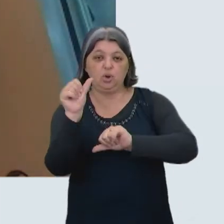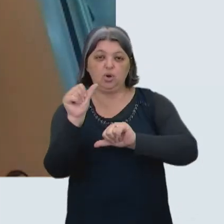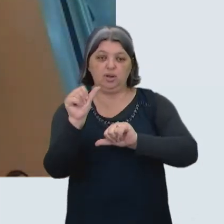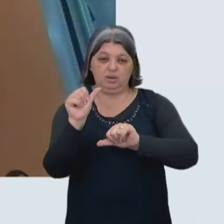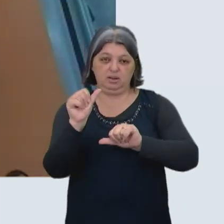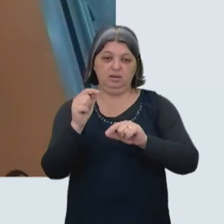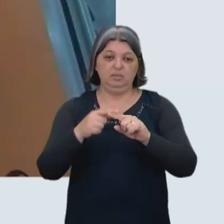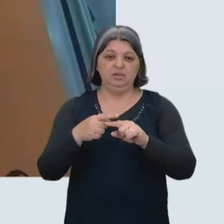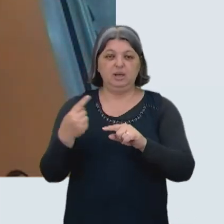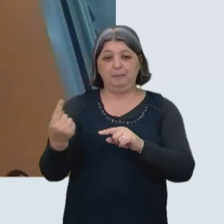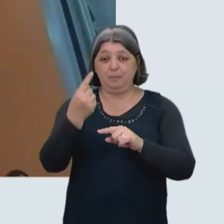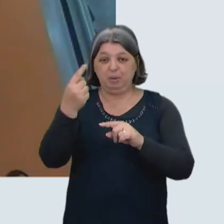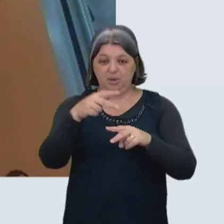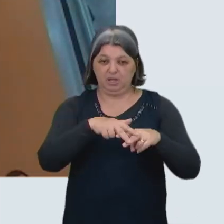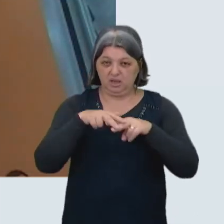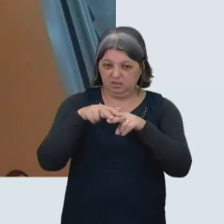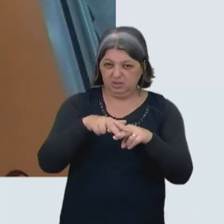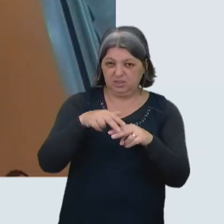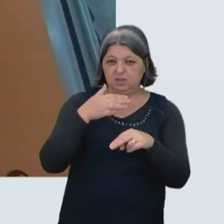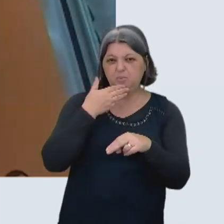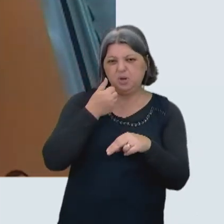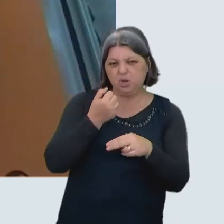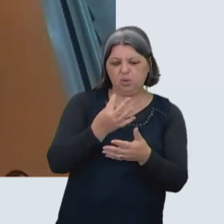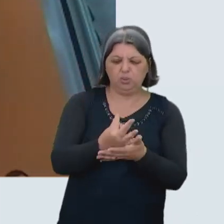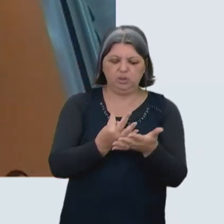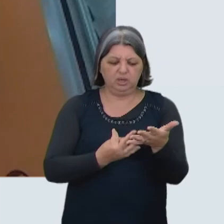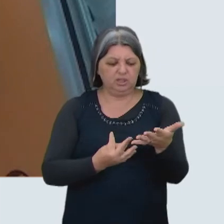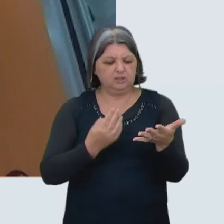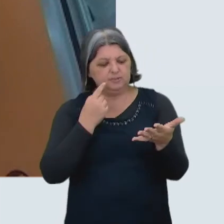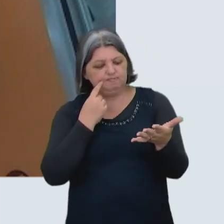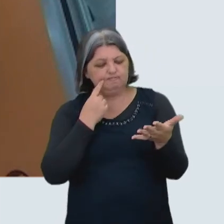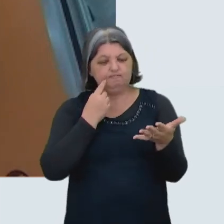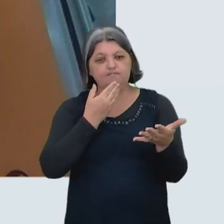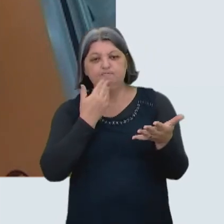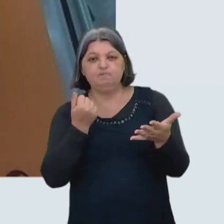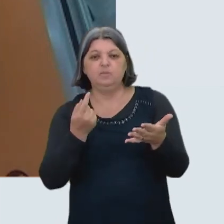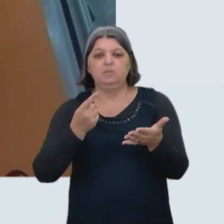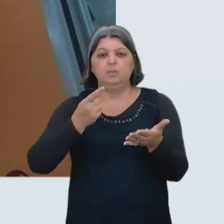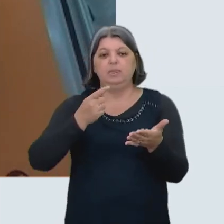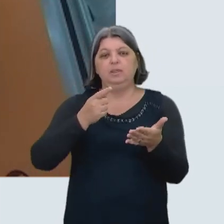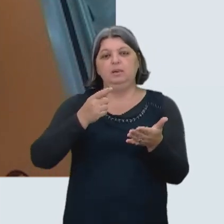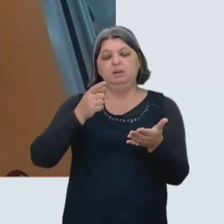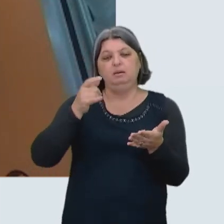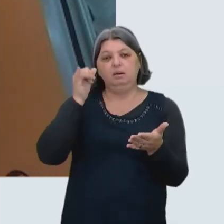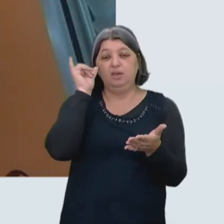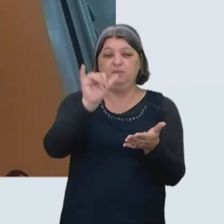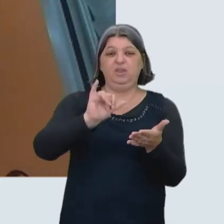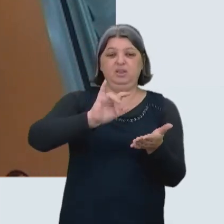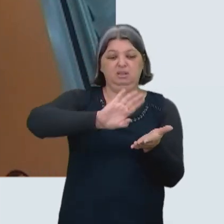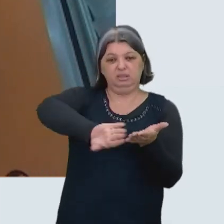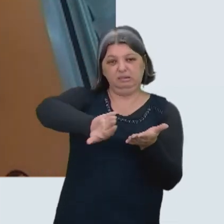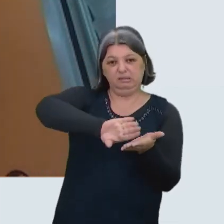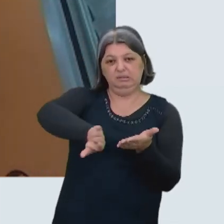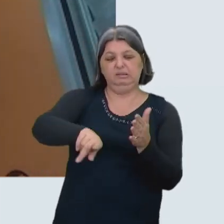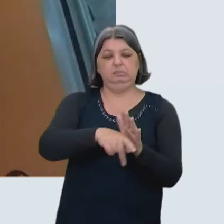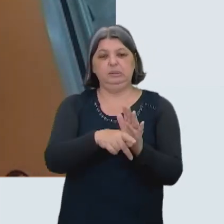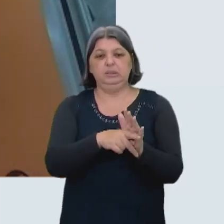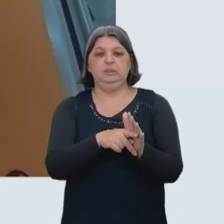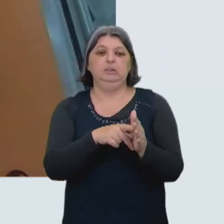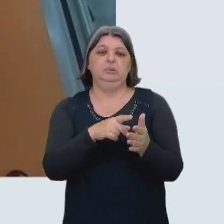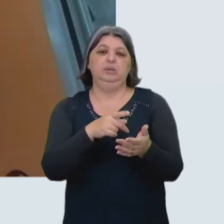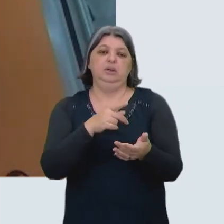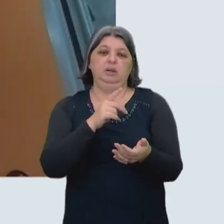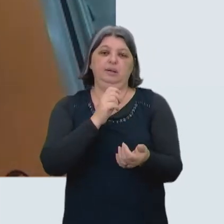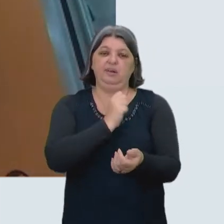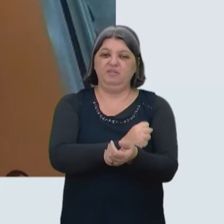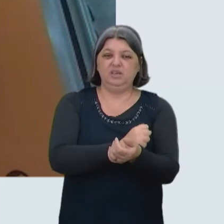primeira revisão, melhora um pouco o texto, tenta tirar aí vícios de linguagem, cacofonias, entre outras